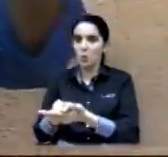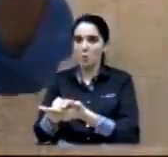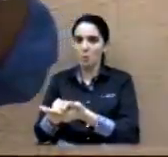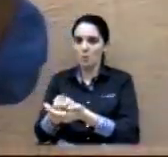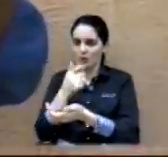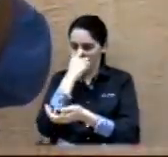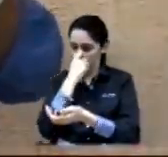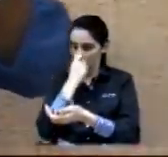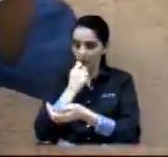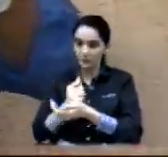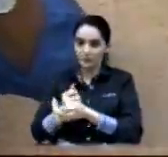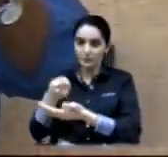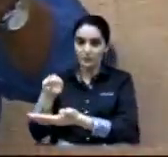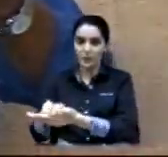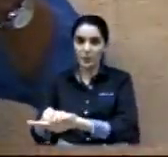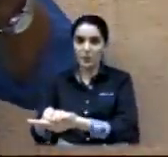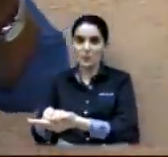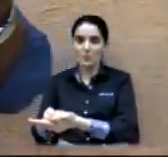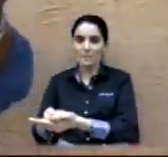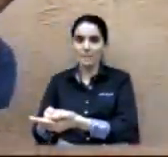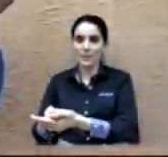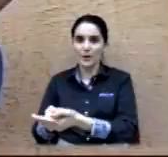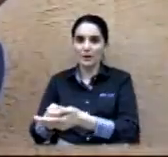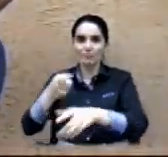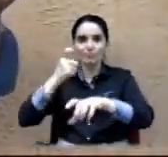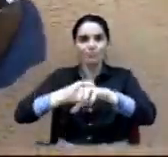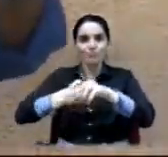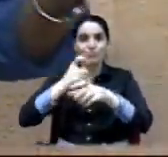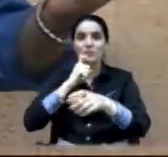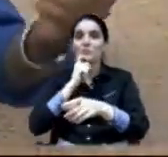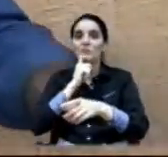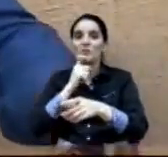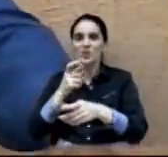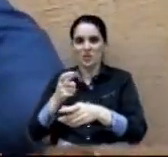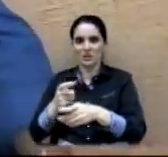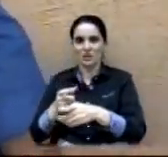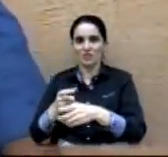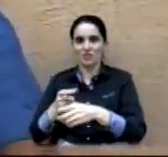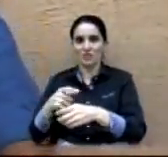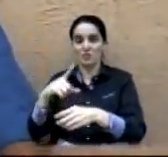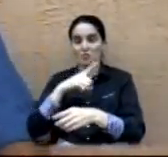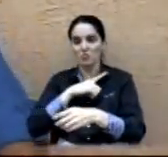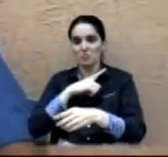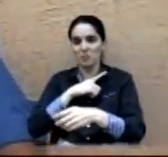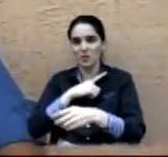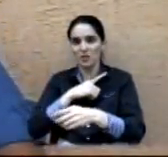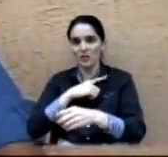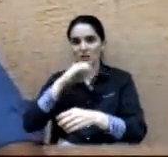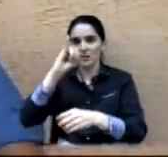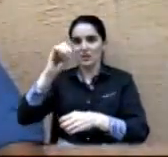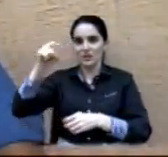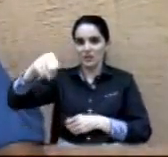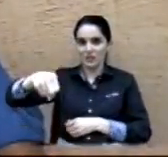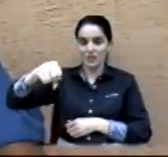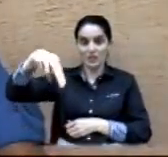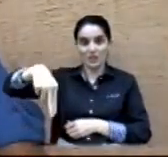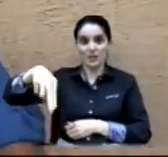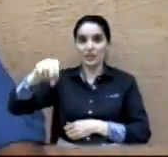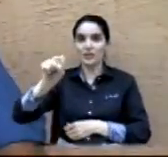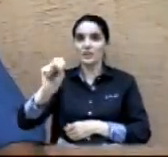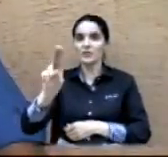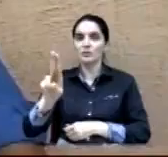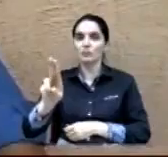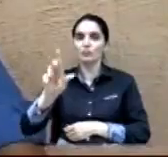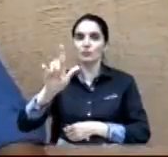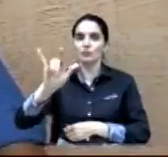dava, comprar gelo para poder manter a insulina dele gelada. Então, a